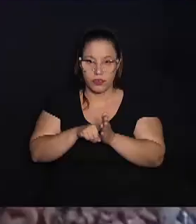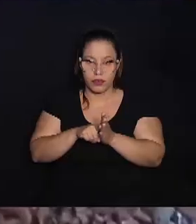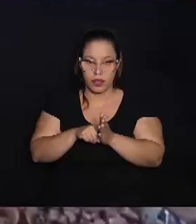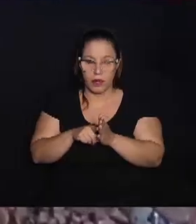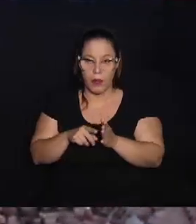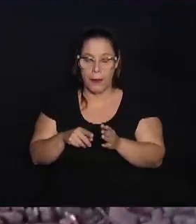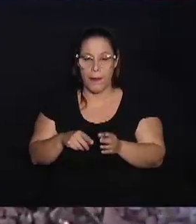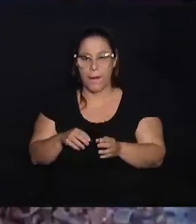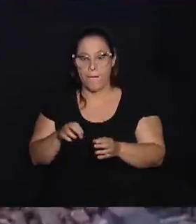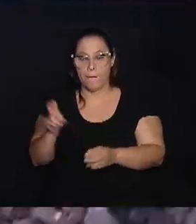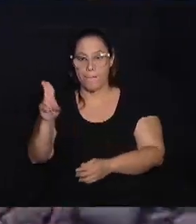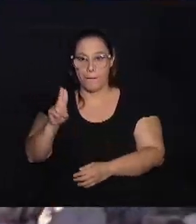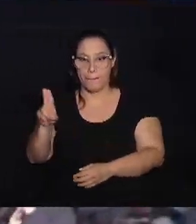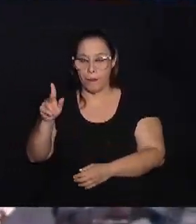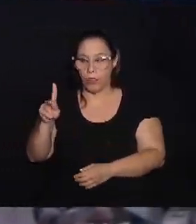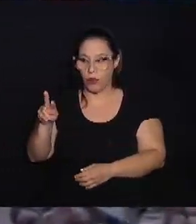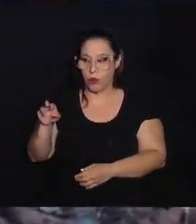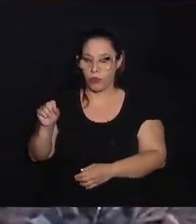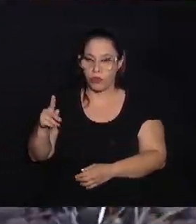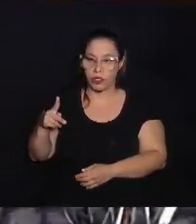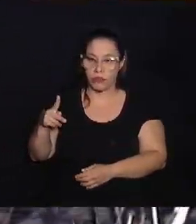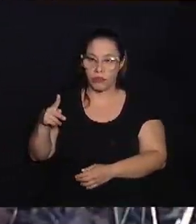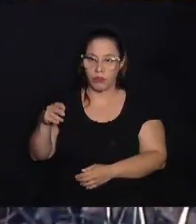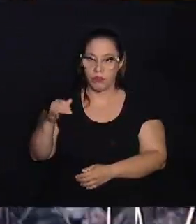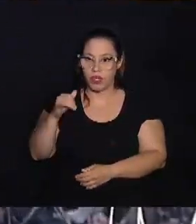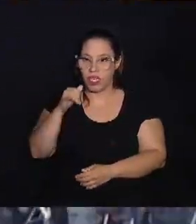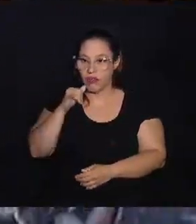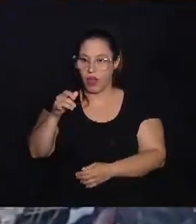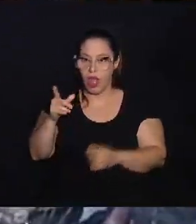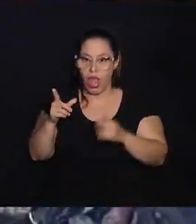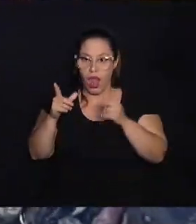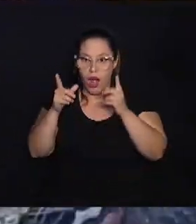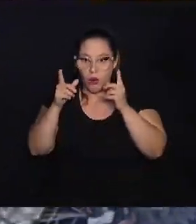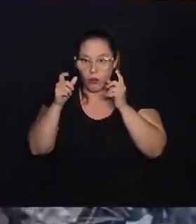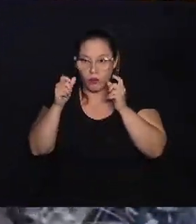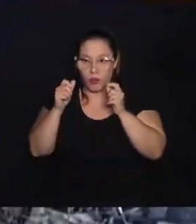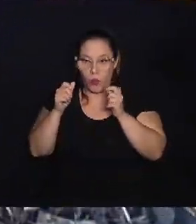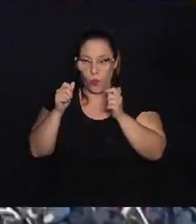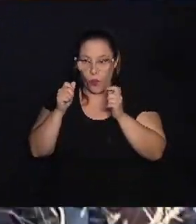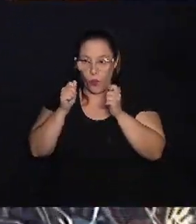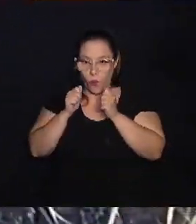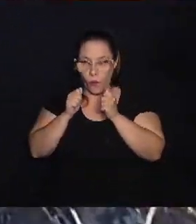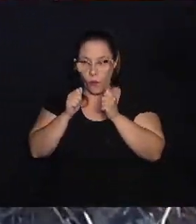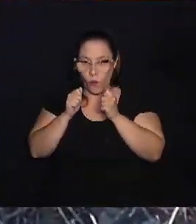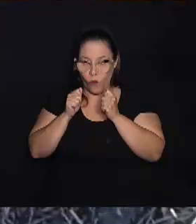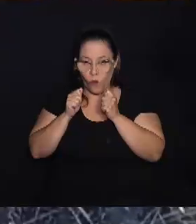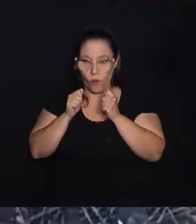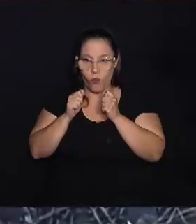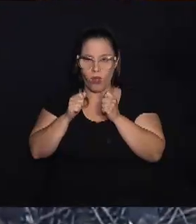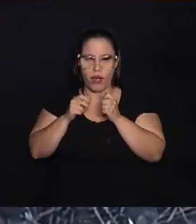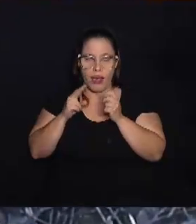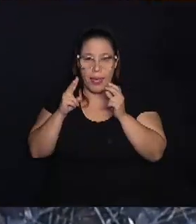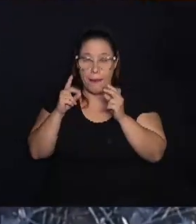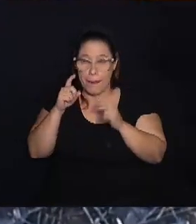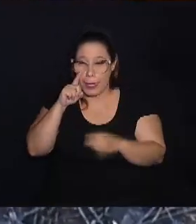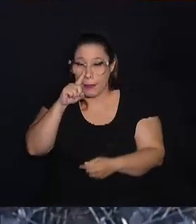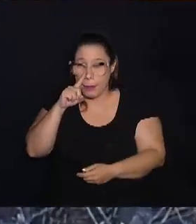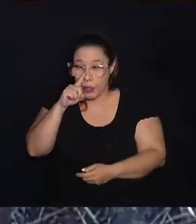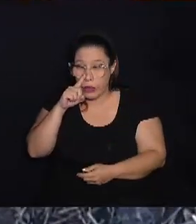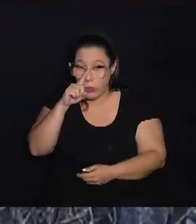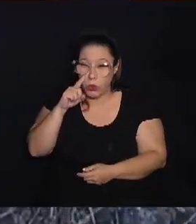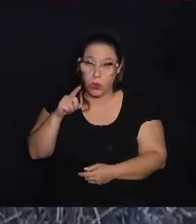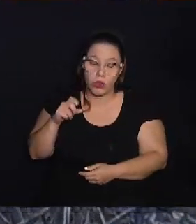São Paulo, da USP, revelaram que a seca que aflige o Cerrado brasileiro é a mais severa dos últimos 700